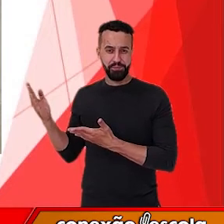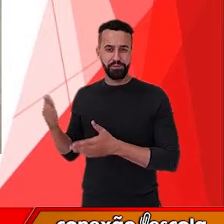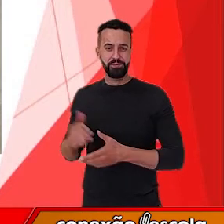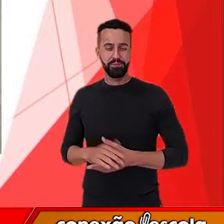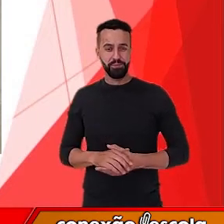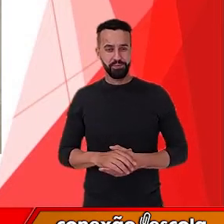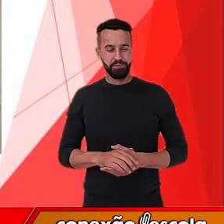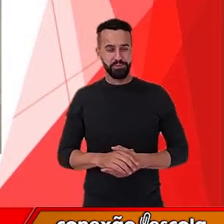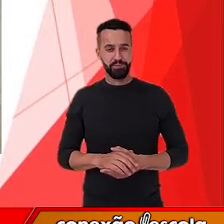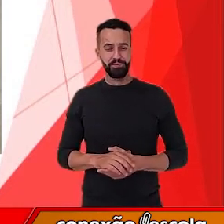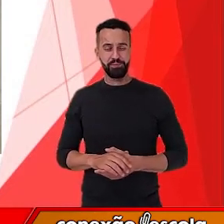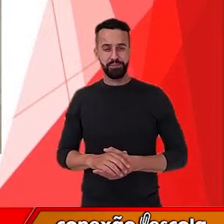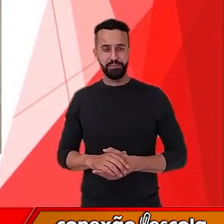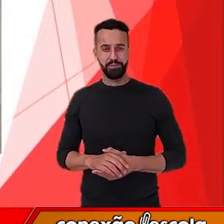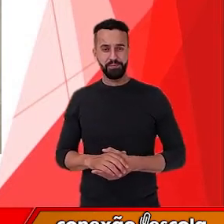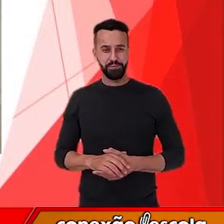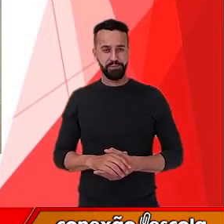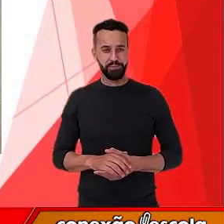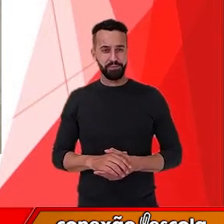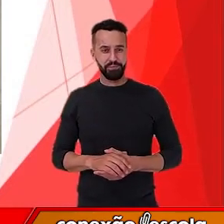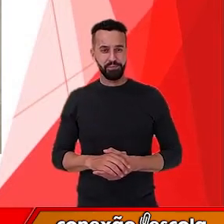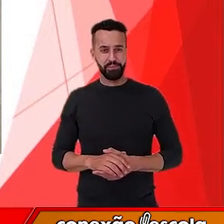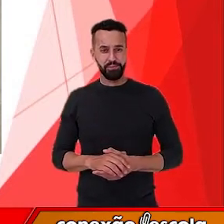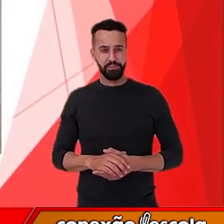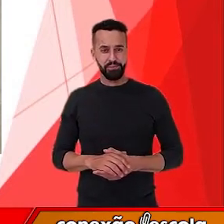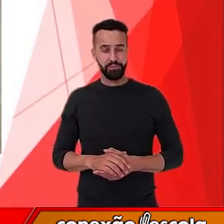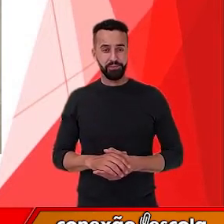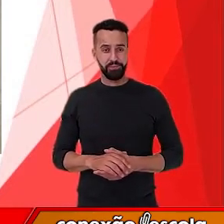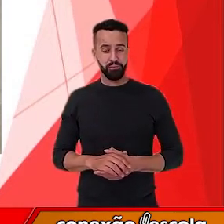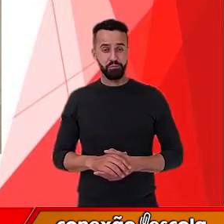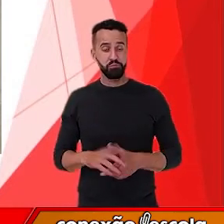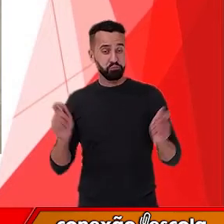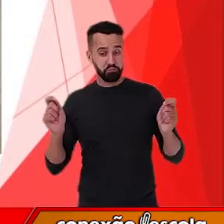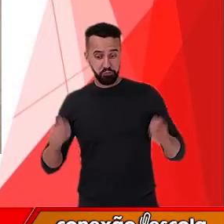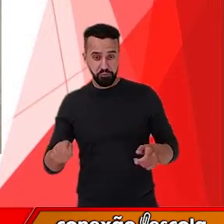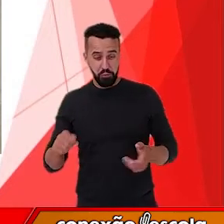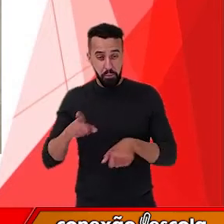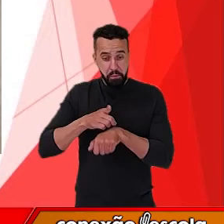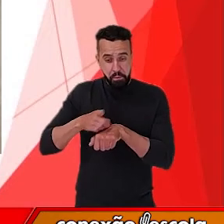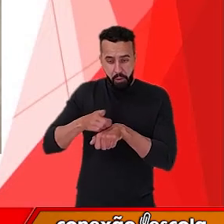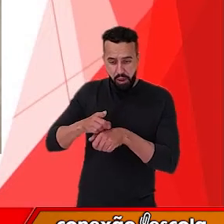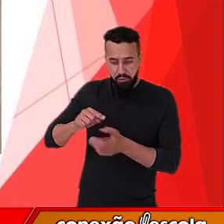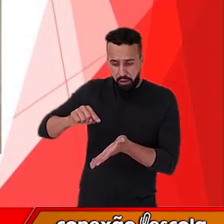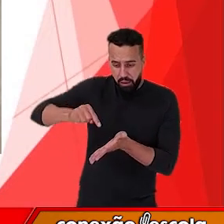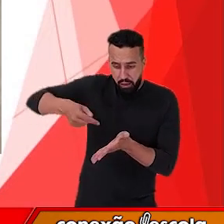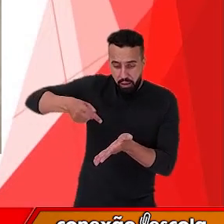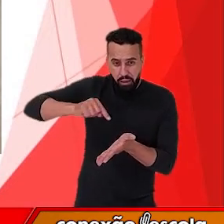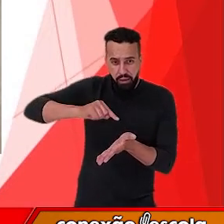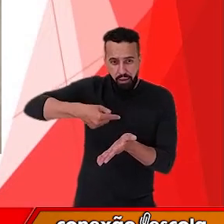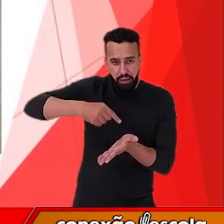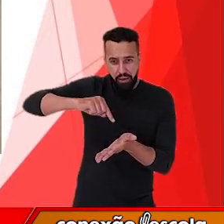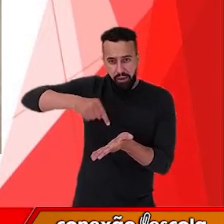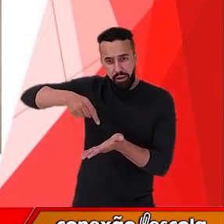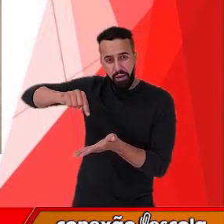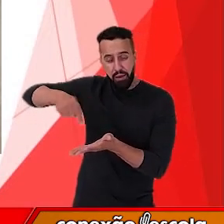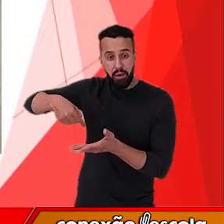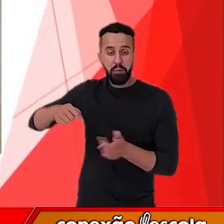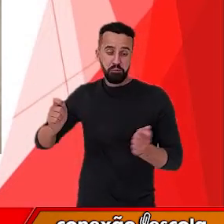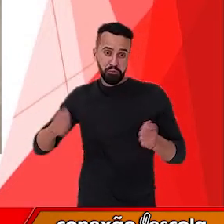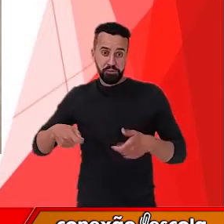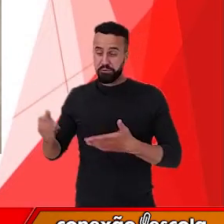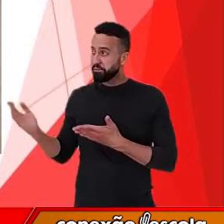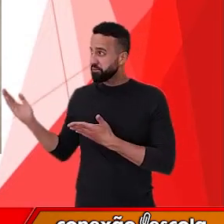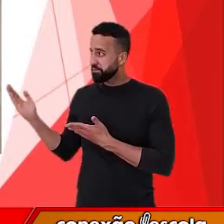dessa e jogo ela longe. Posso usar a pontinha da preta para arrastar ela um pouquinho mais